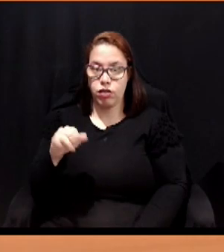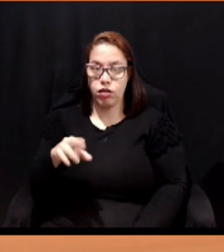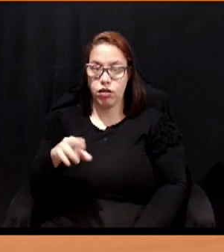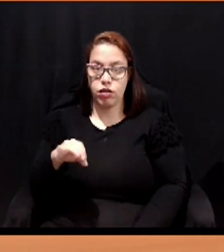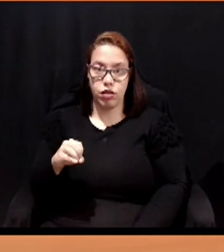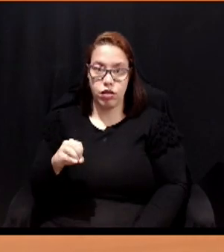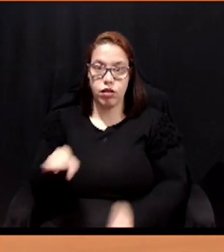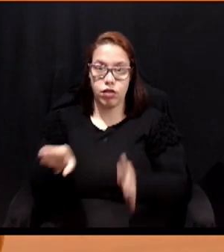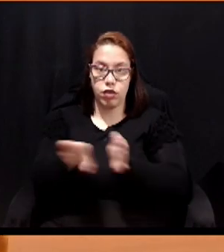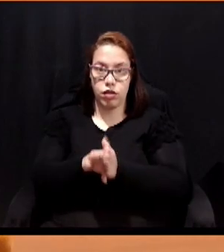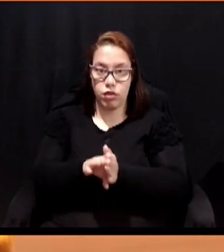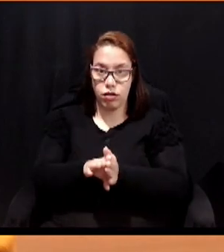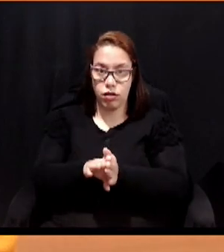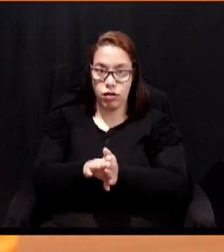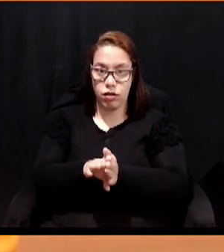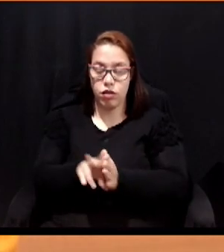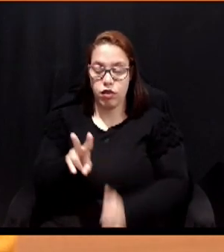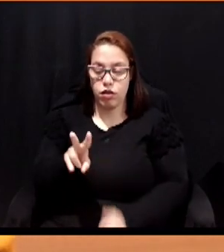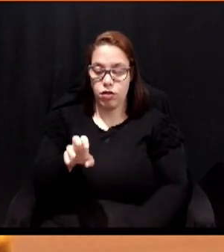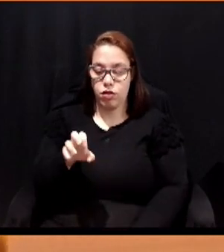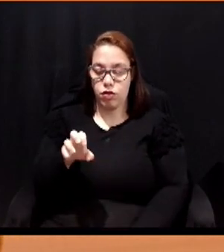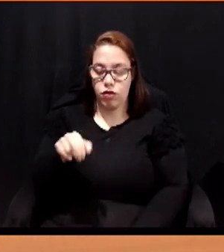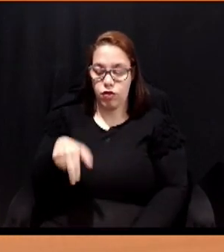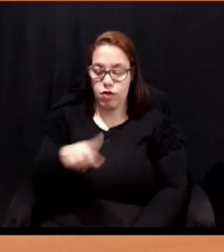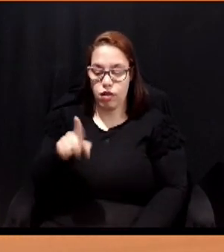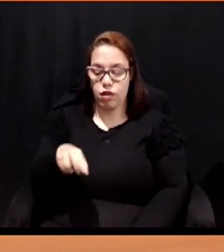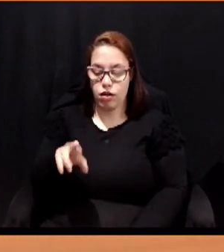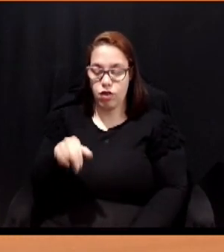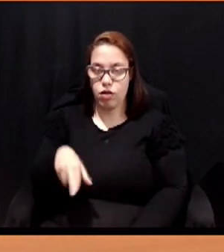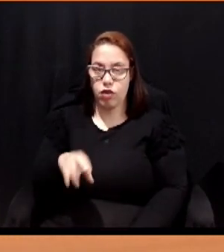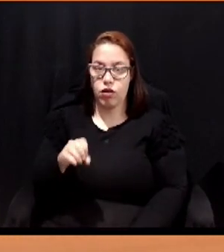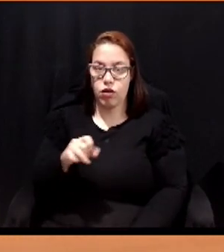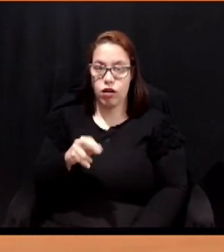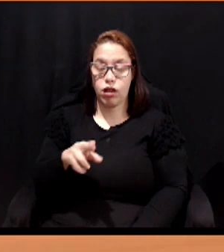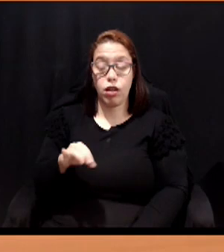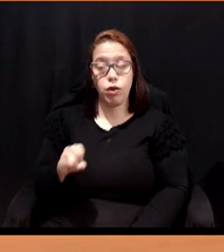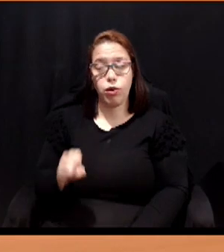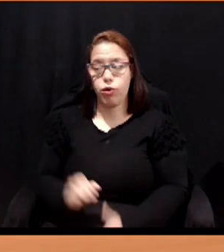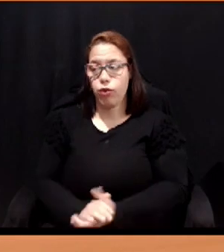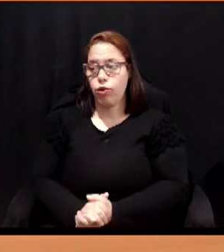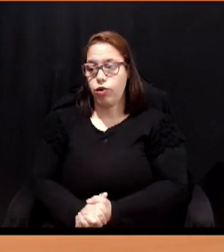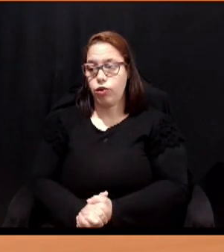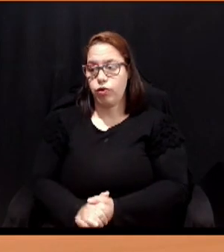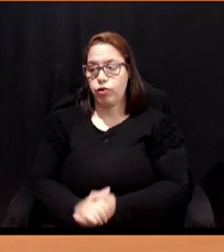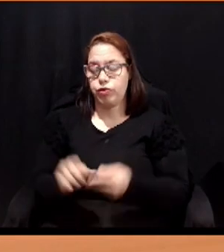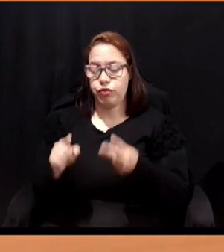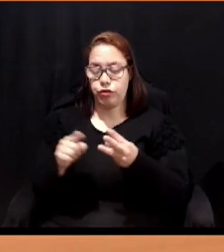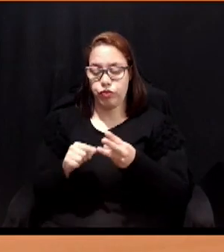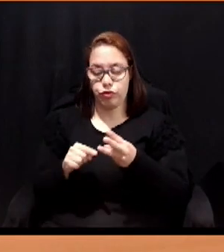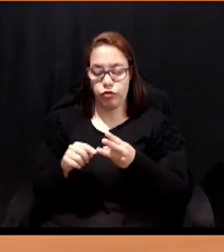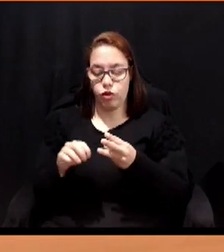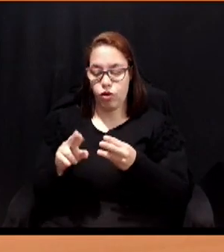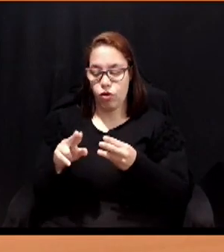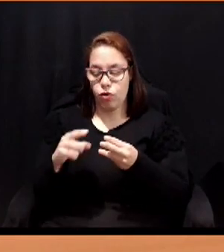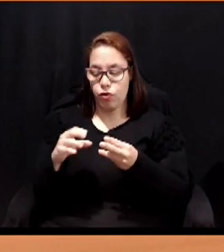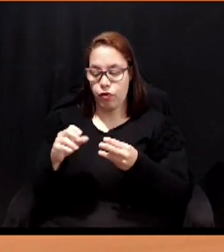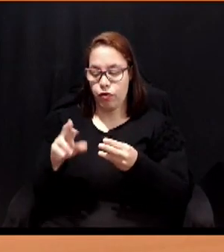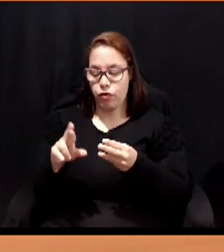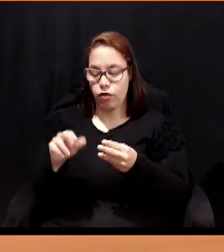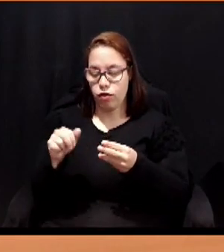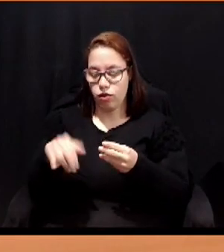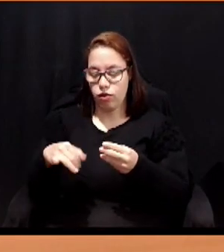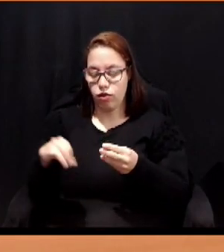do venezuelano, né, do sírio, então do ucraniano, que todas as relações ali... O